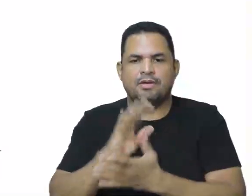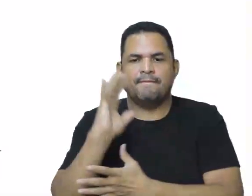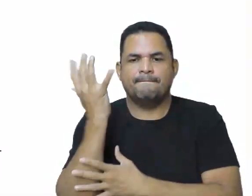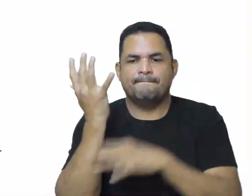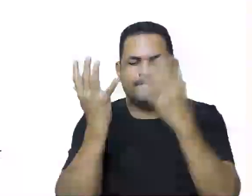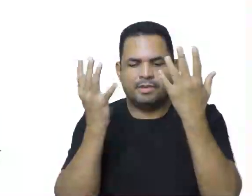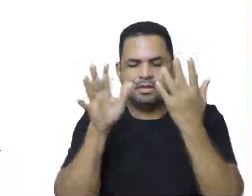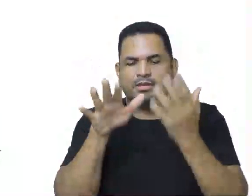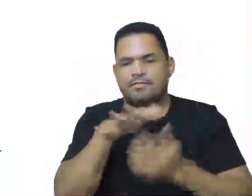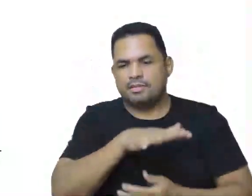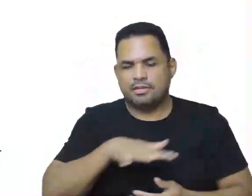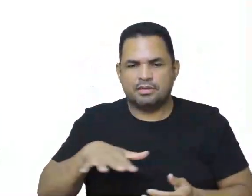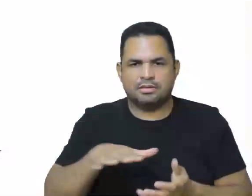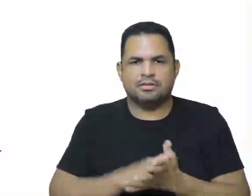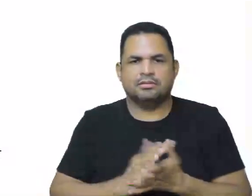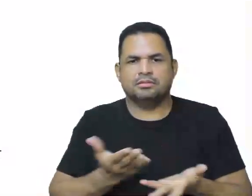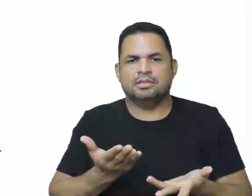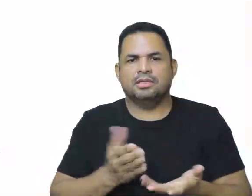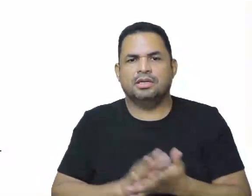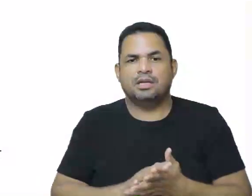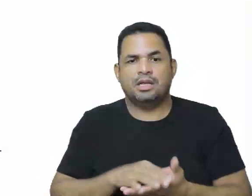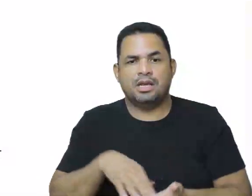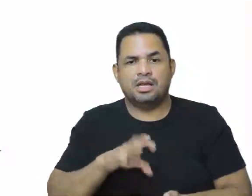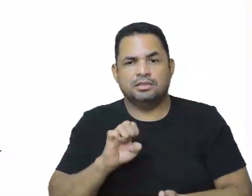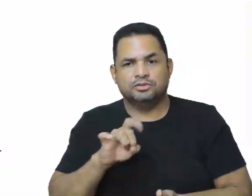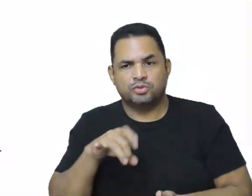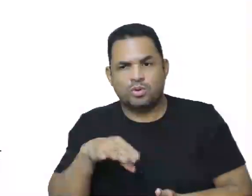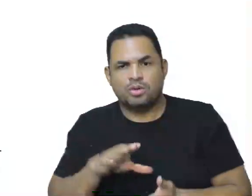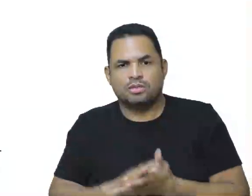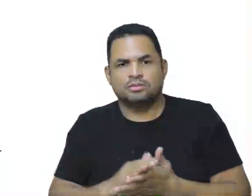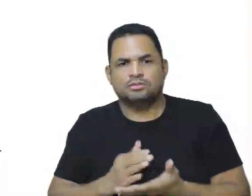na Suécia, capital lá, Estocolmo, em